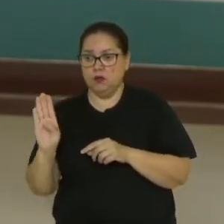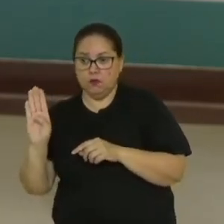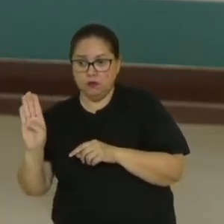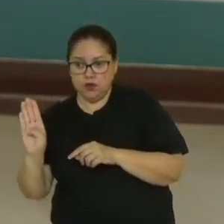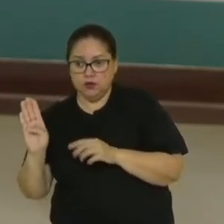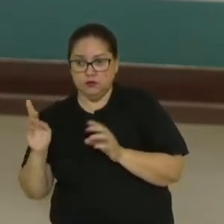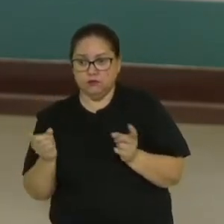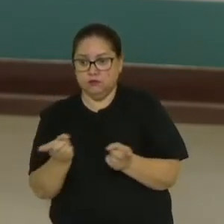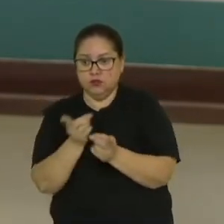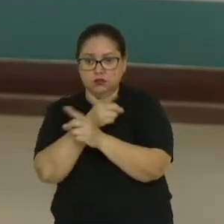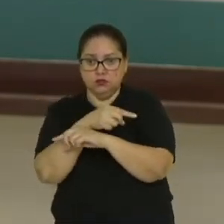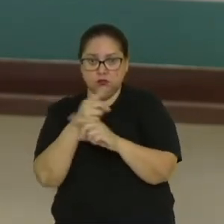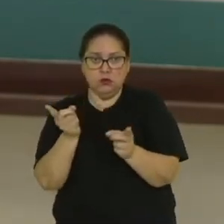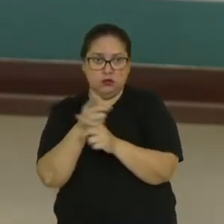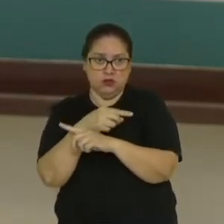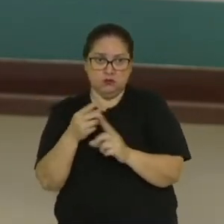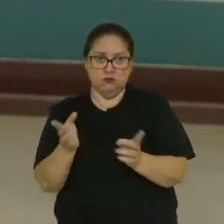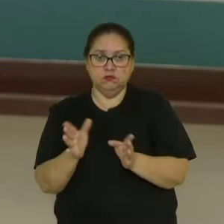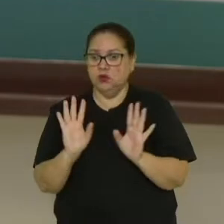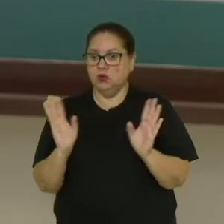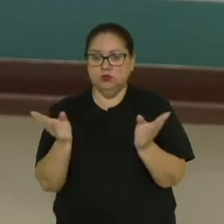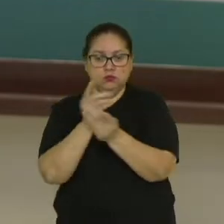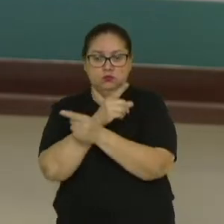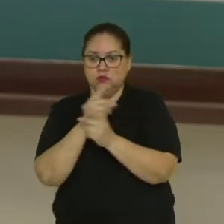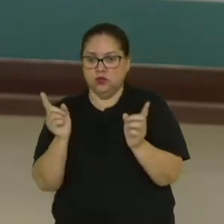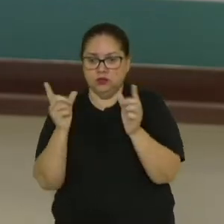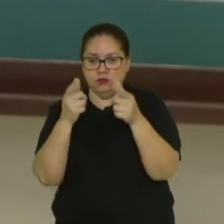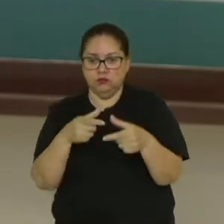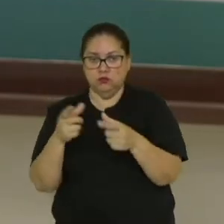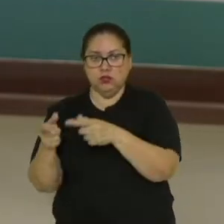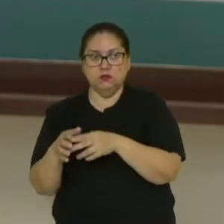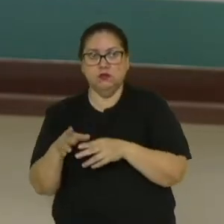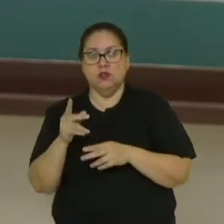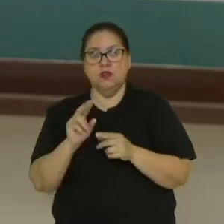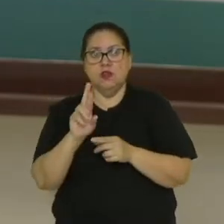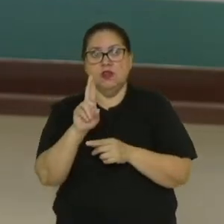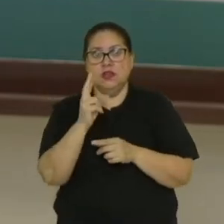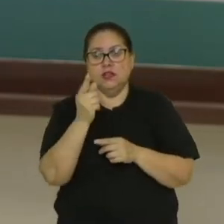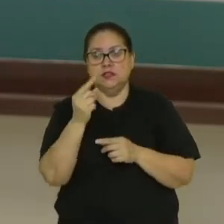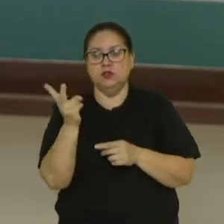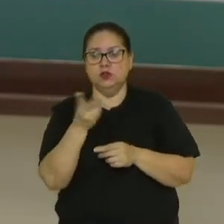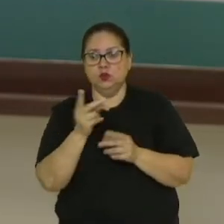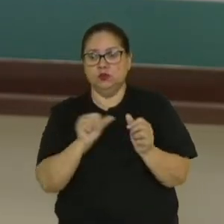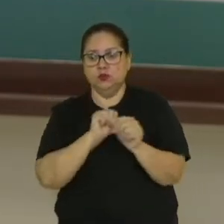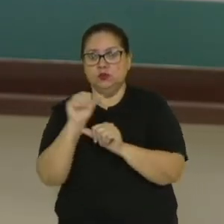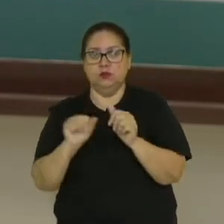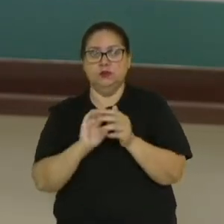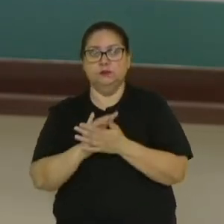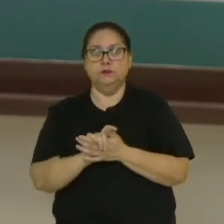fazendo par com o B lá do outro lado. Então todo mundo troca de lugar, a gente diz que é a reação de dupla troca.